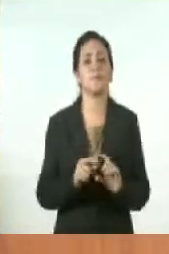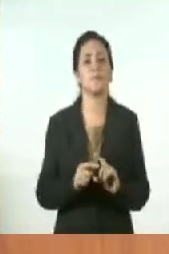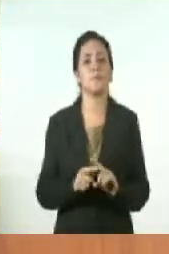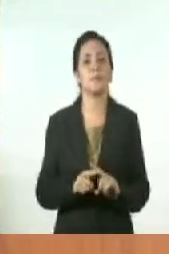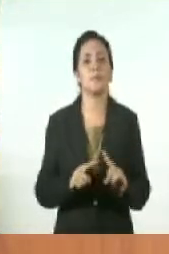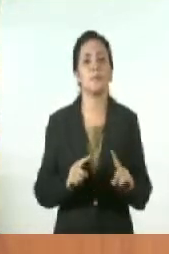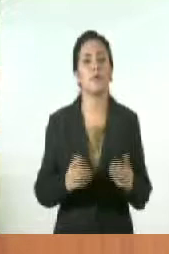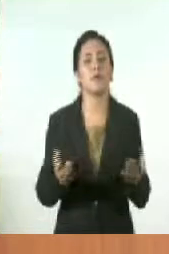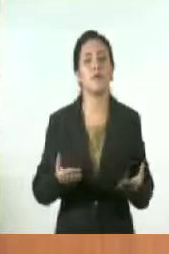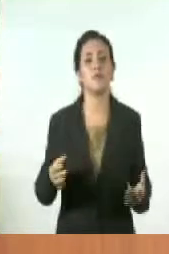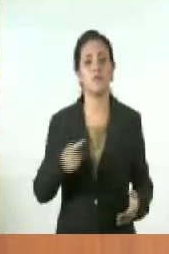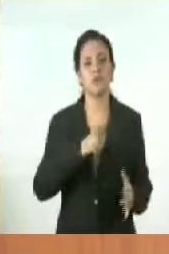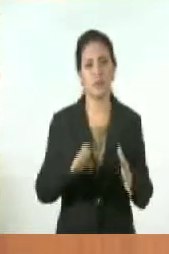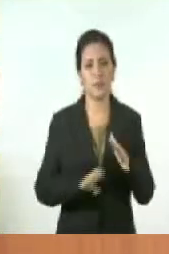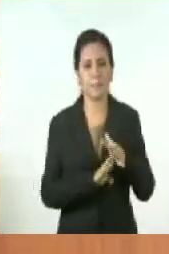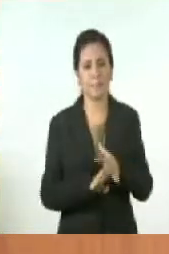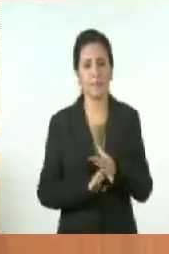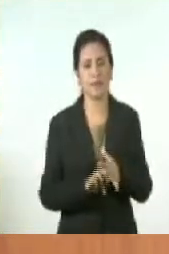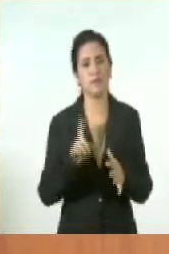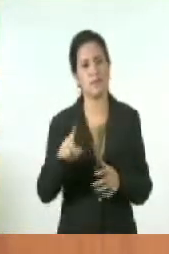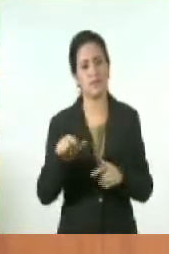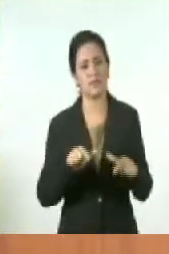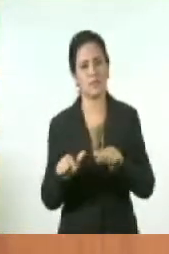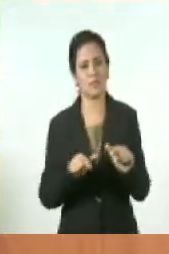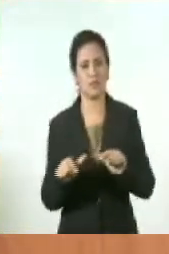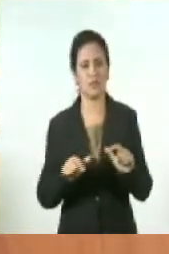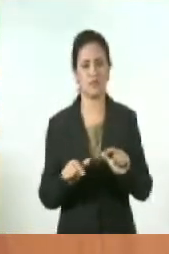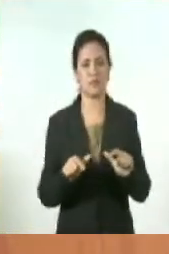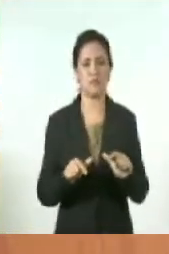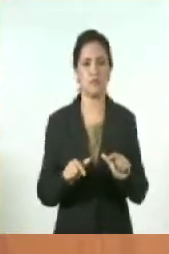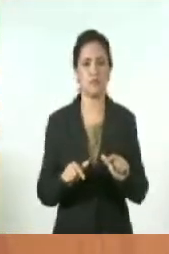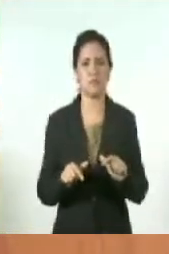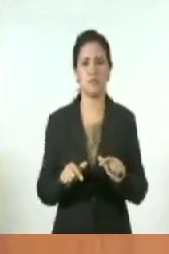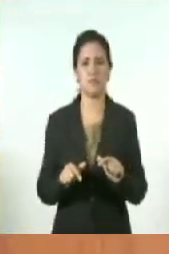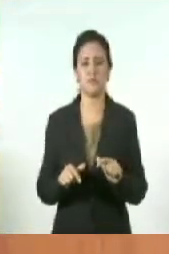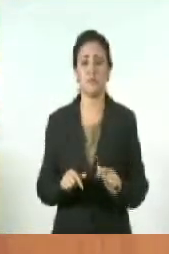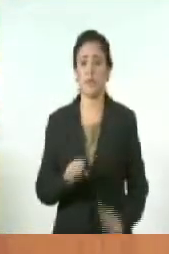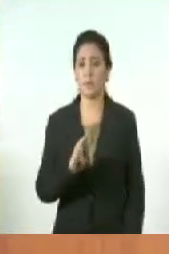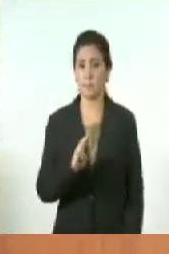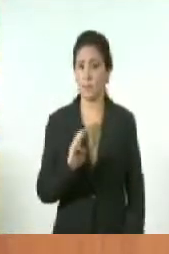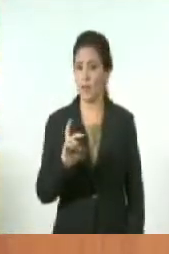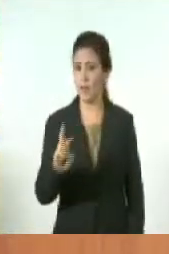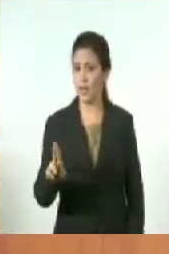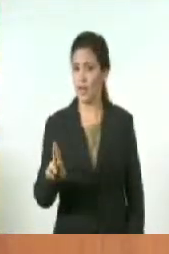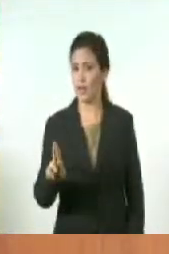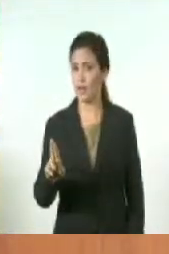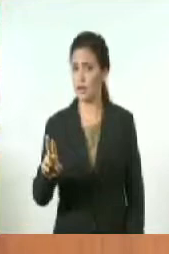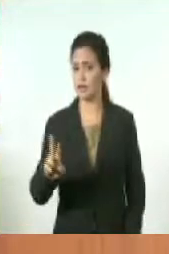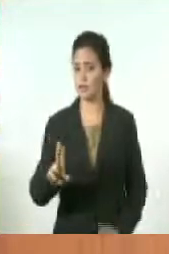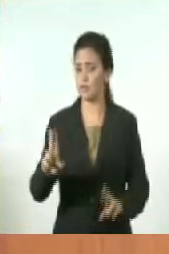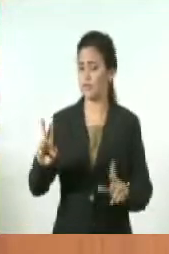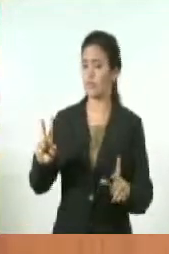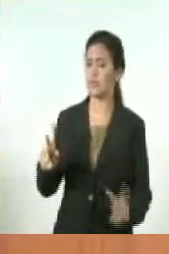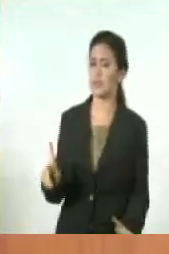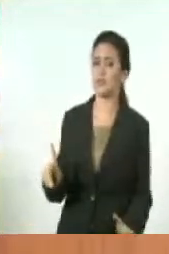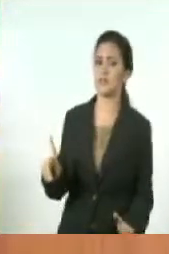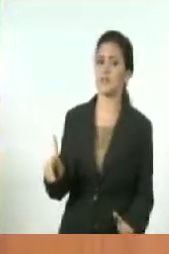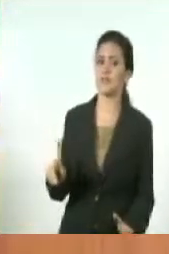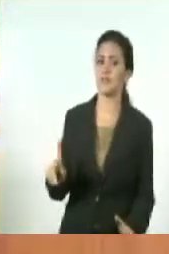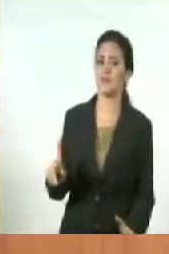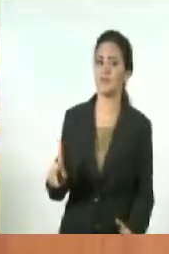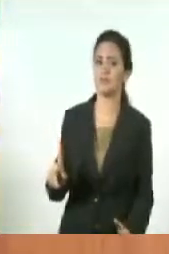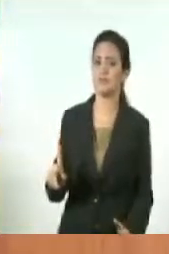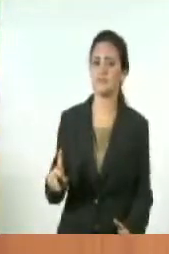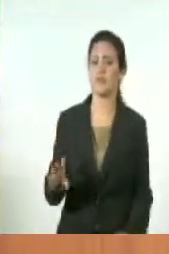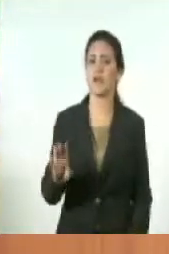Classe Segurança que está lá prestando serviço e não está sendo contabilizada na BR. A BR está sendo contabilizada e a BR, em vez